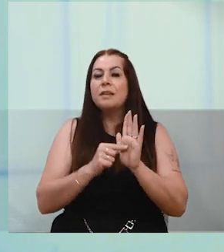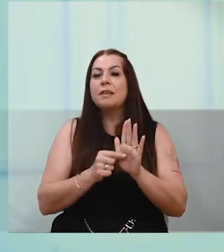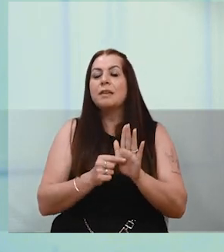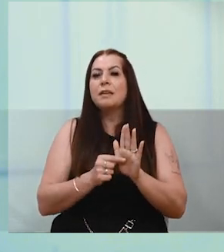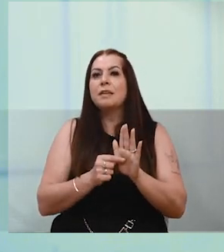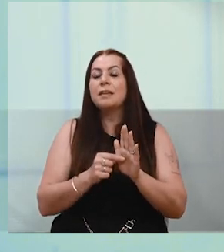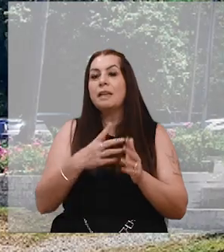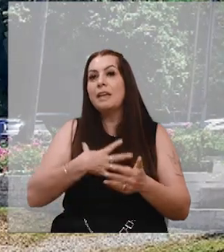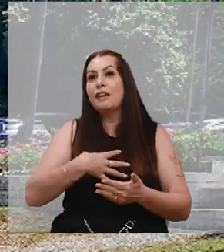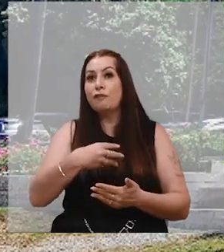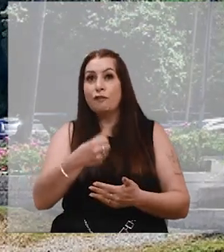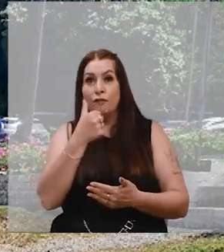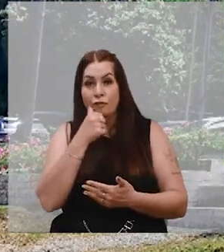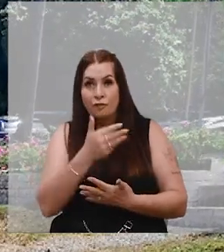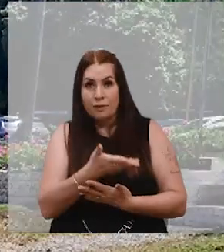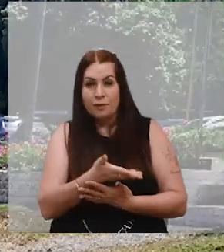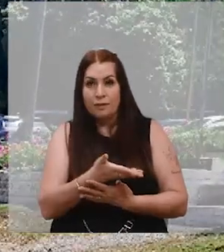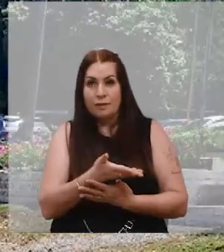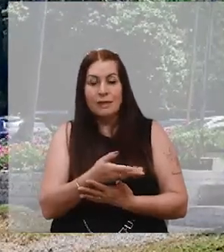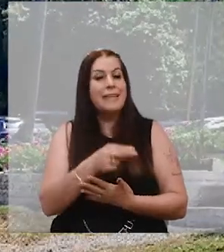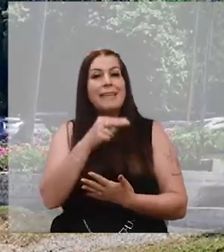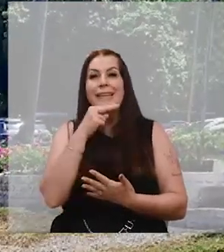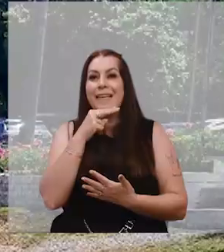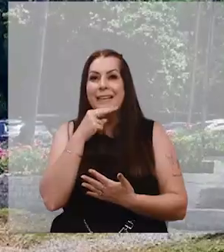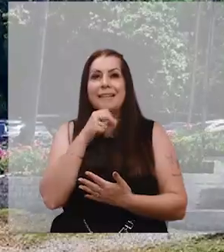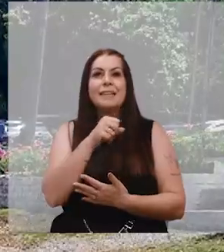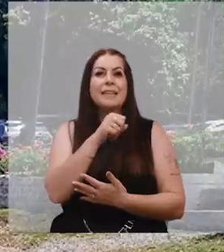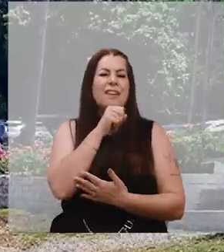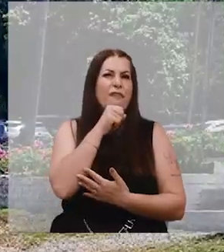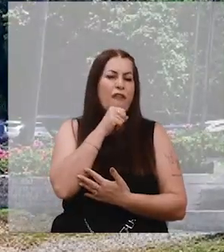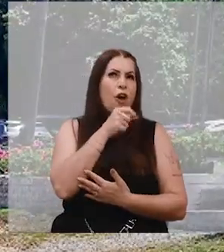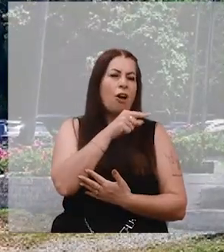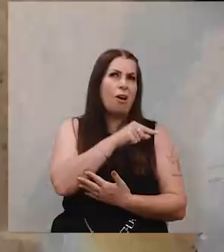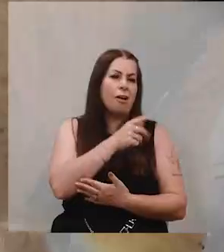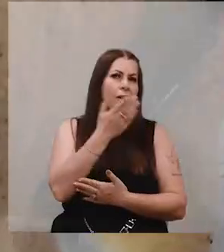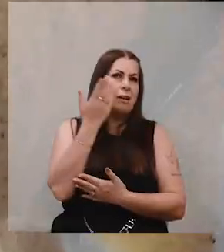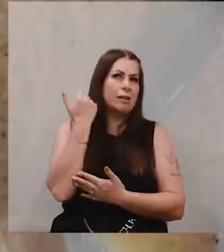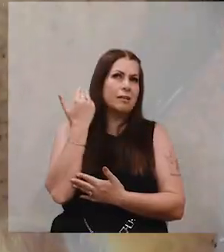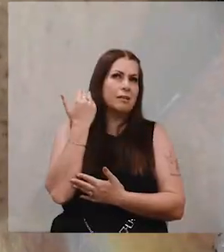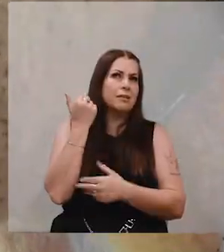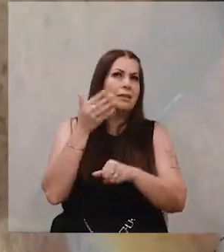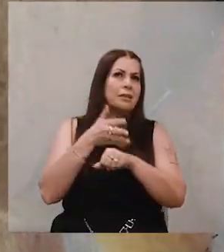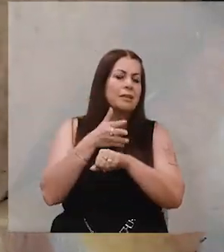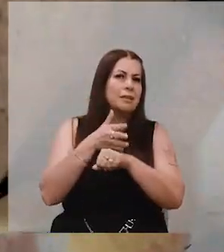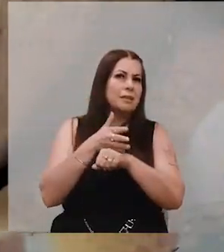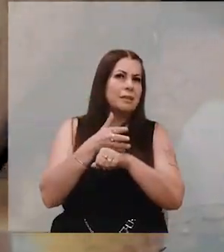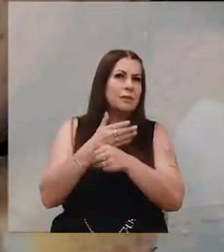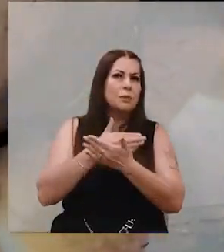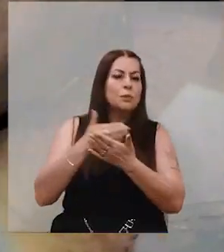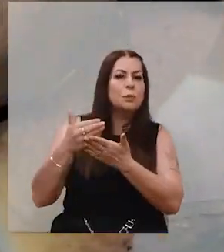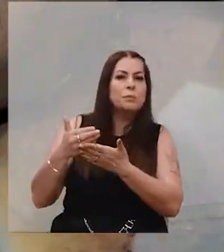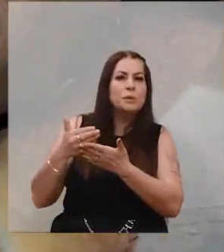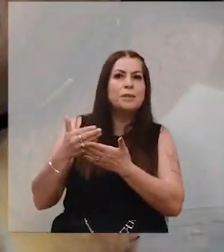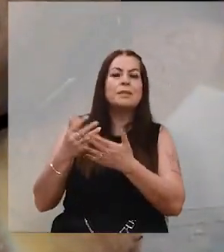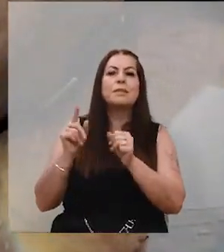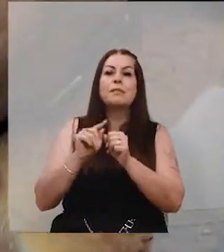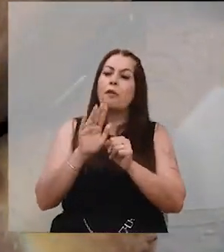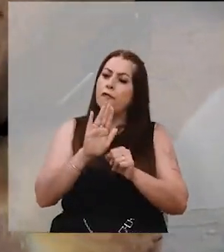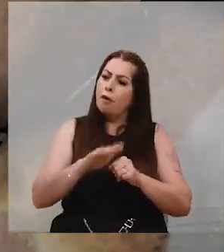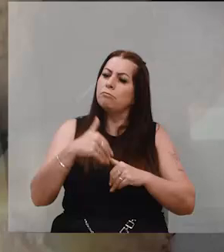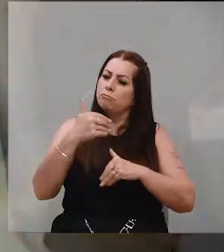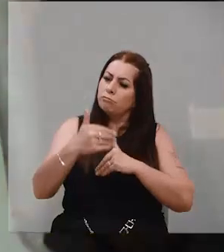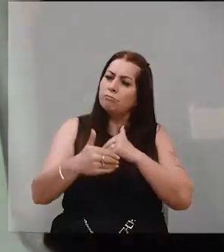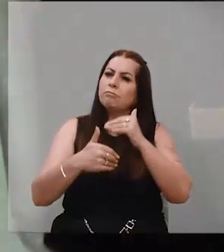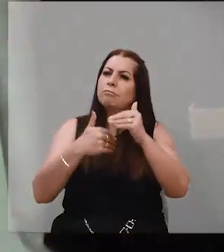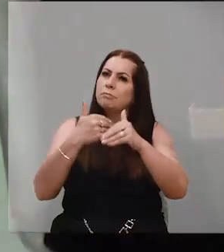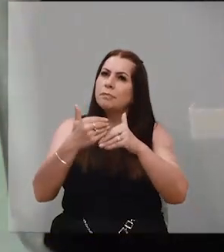é filha neta da avó lá, que participou desde o início e foi ficando. E